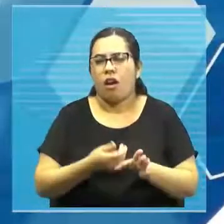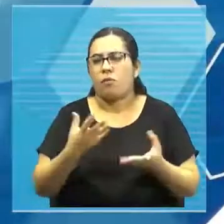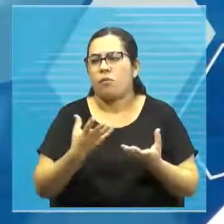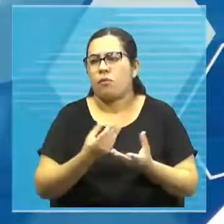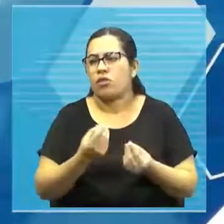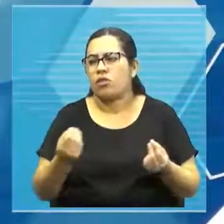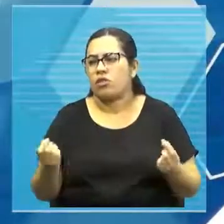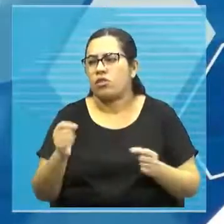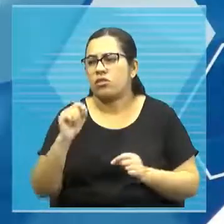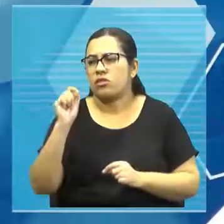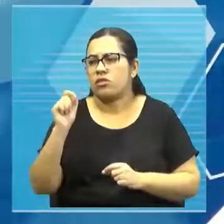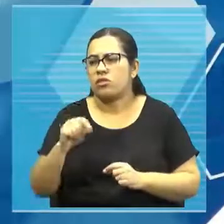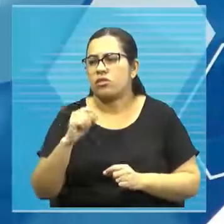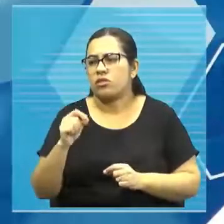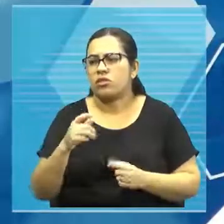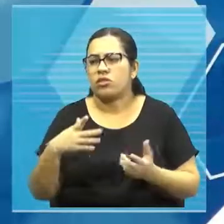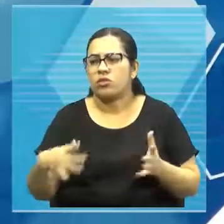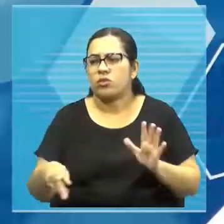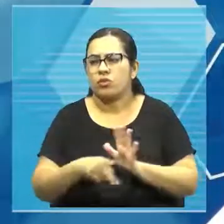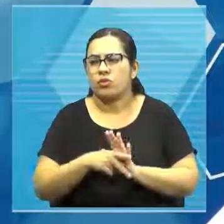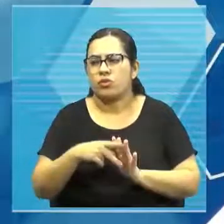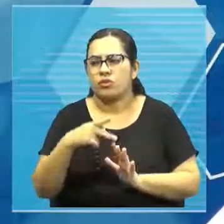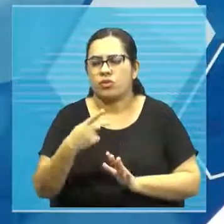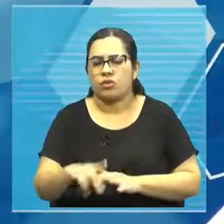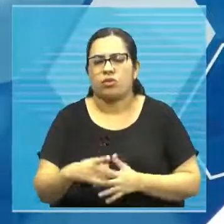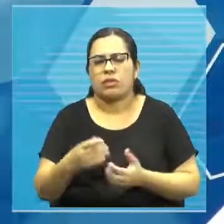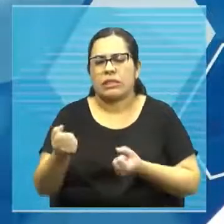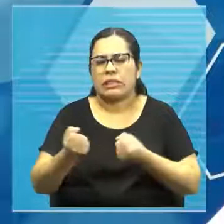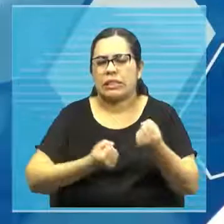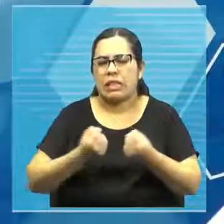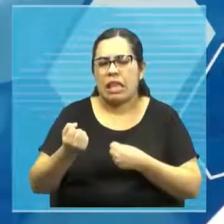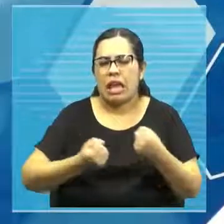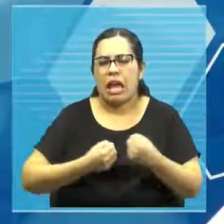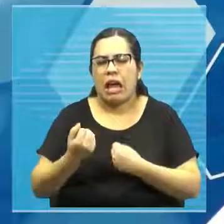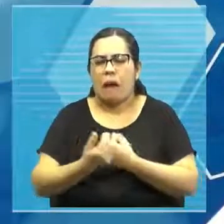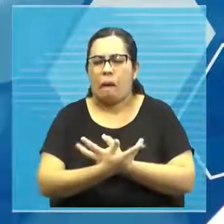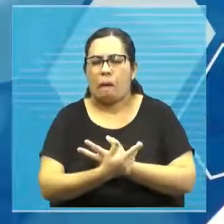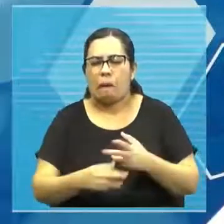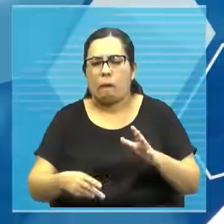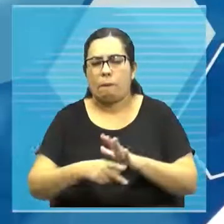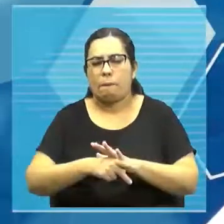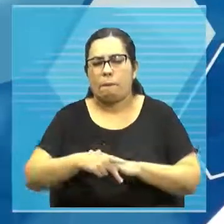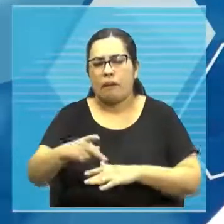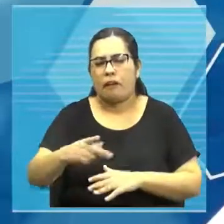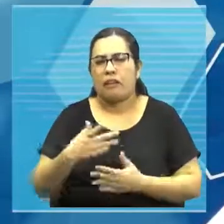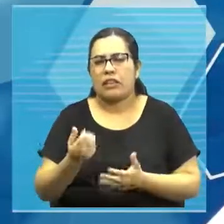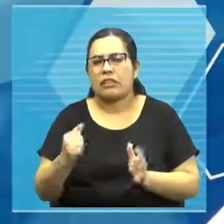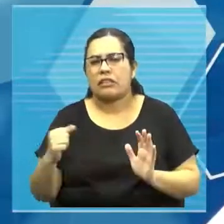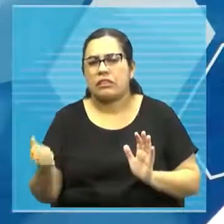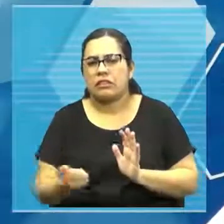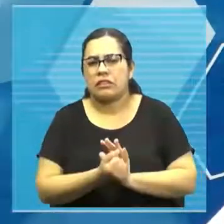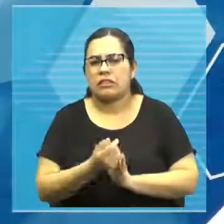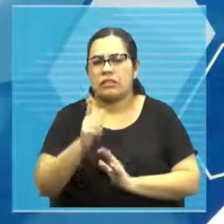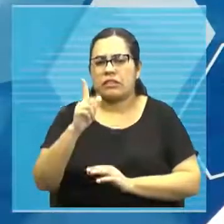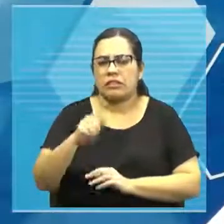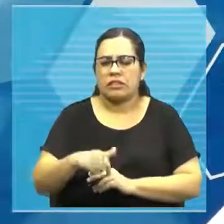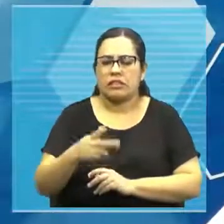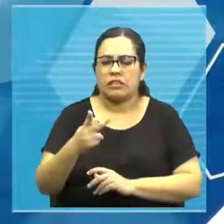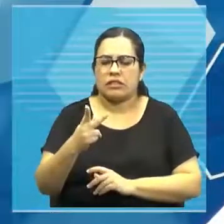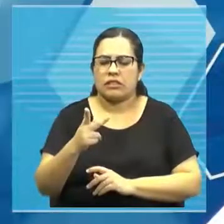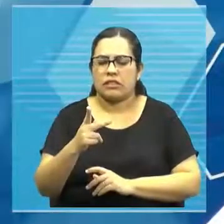americana várias peças de carros e veículos de marcas como da Peugeot